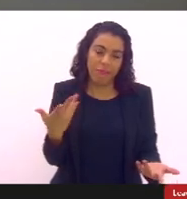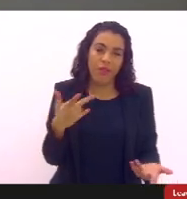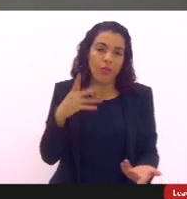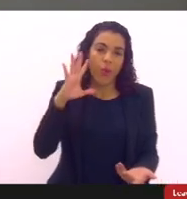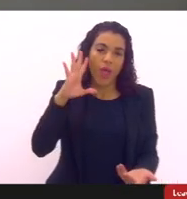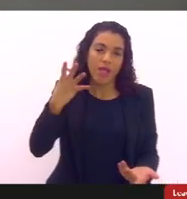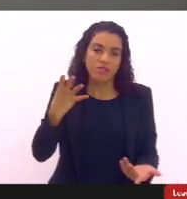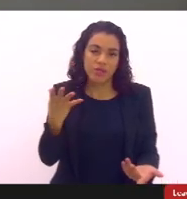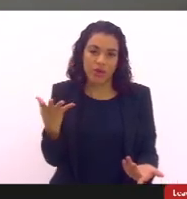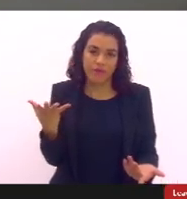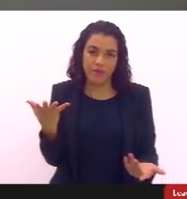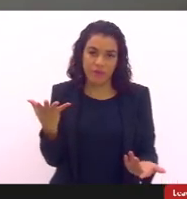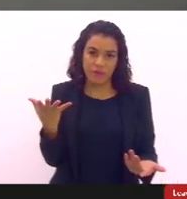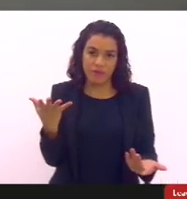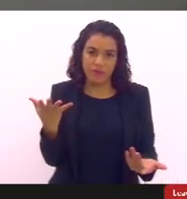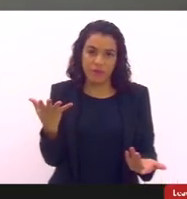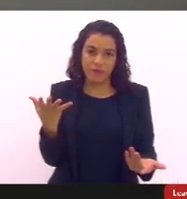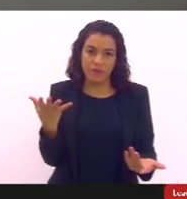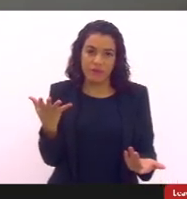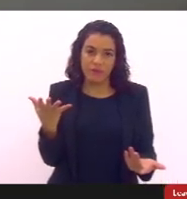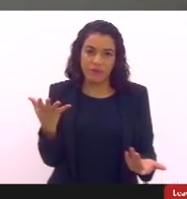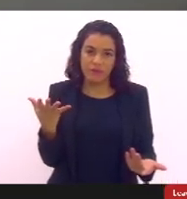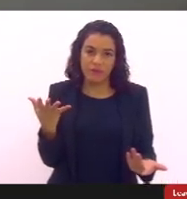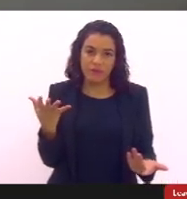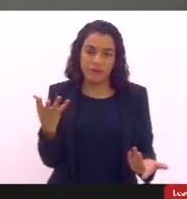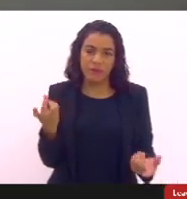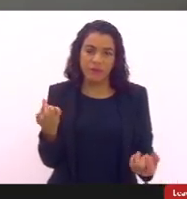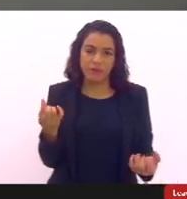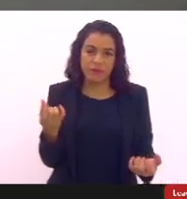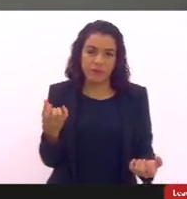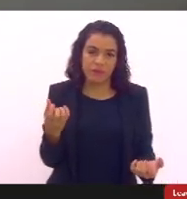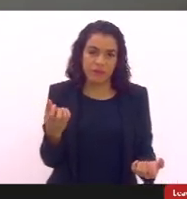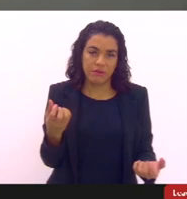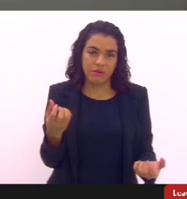enxugando gelo, correndo atrás do prejuízo. O que realmente